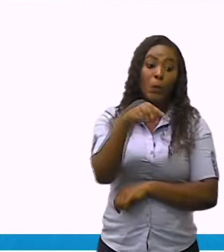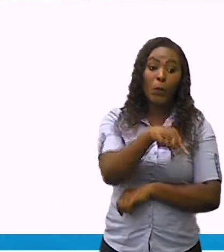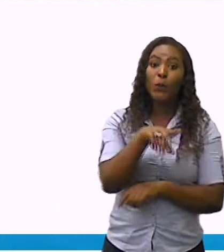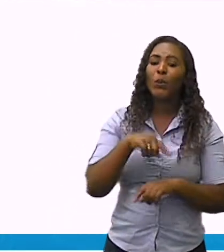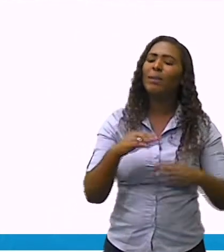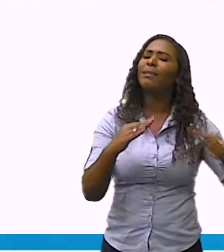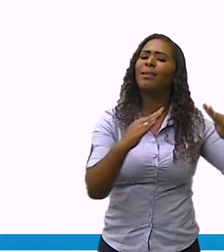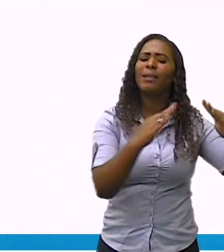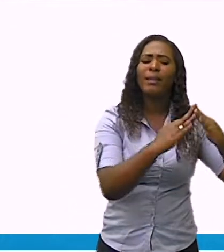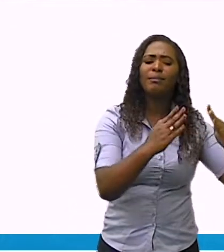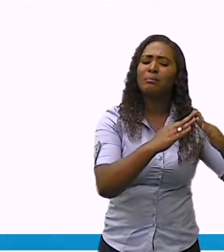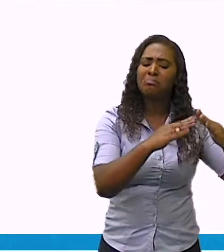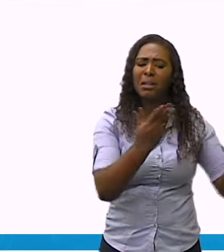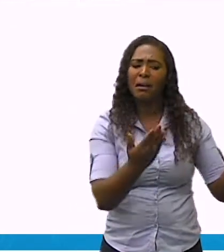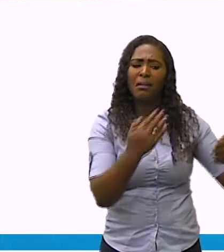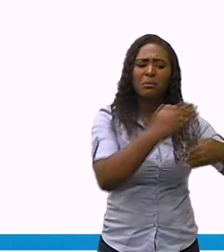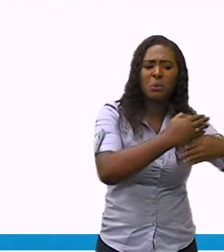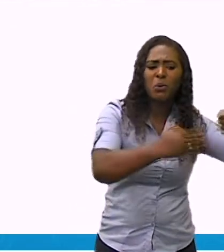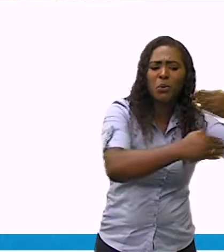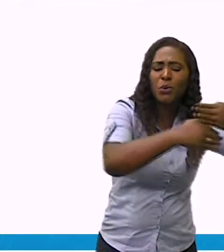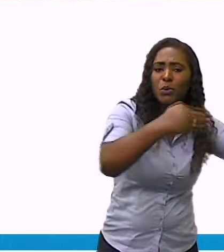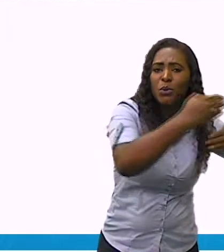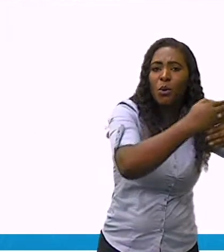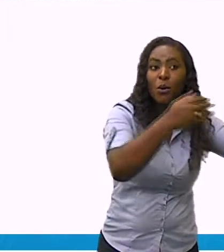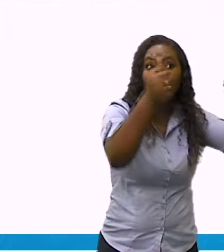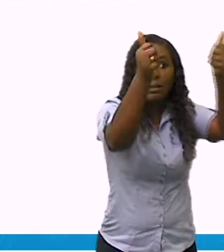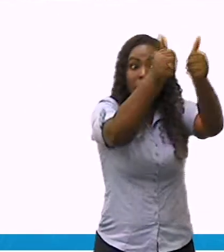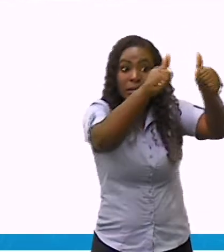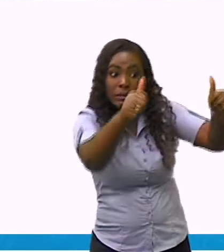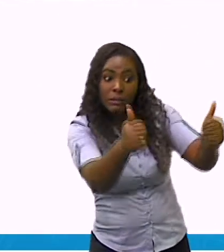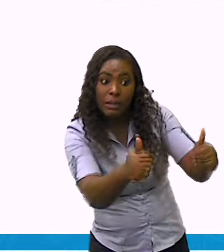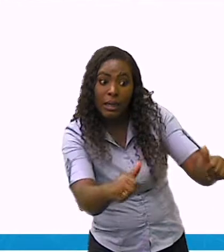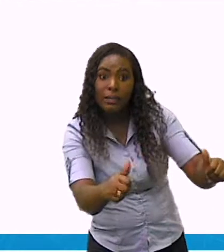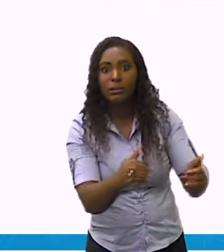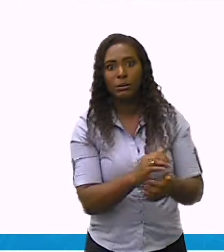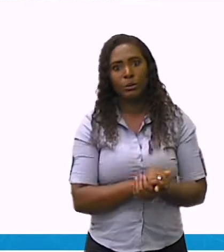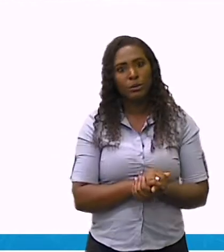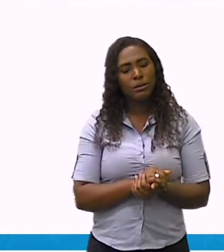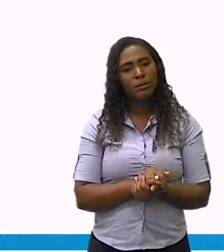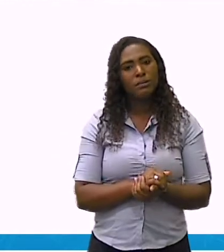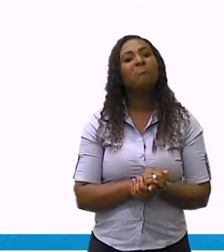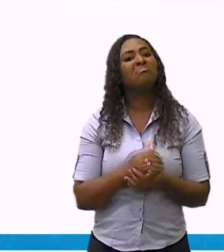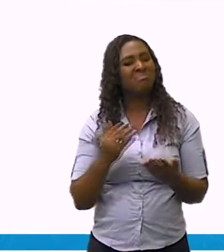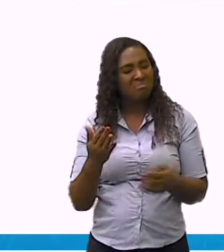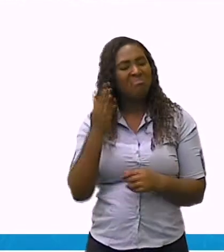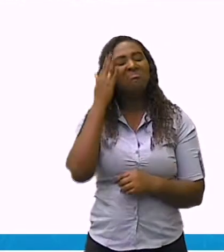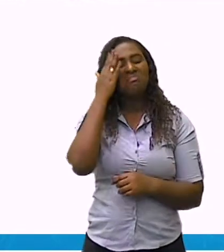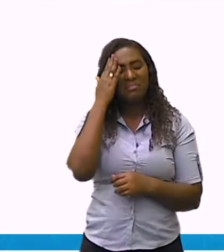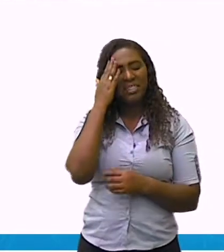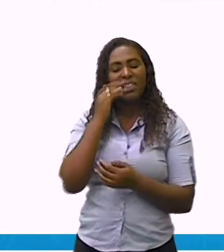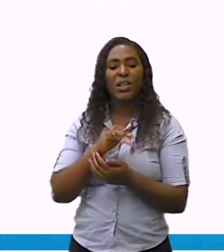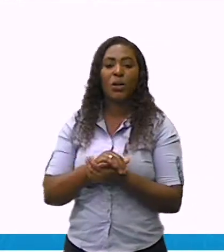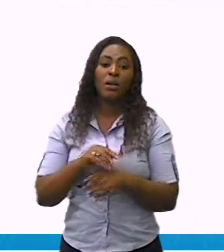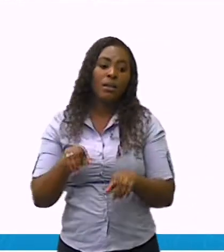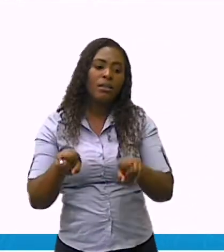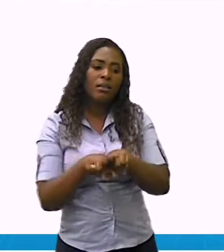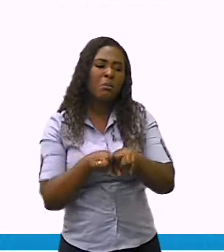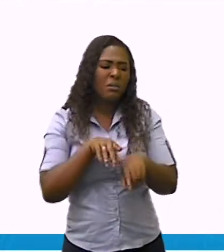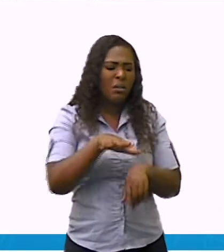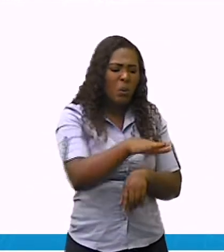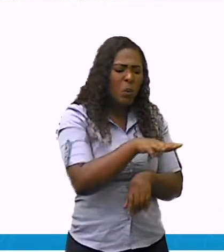construções, cidades, monumentos, como por exemplo, estátuas, além de espaços